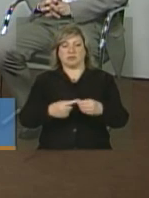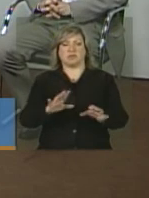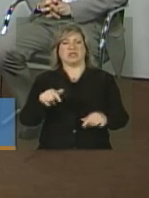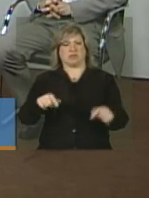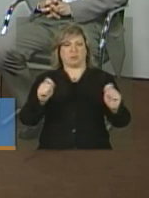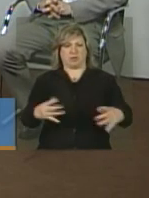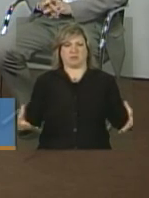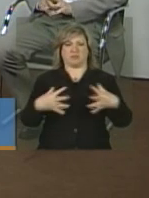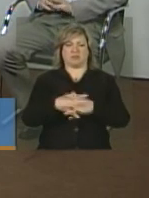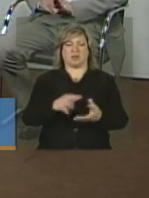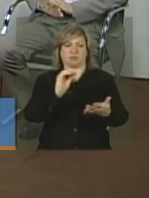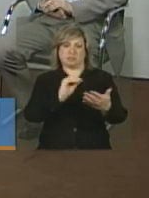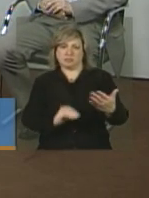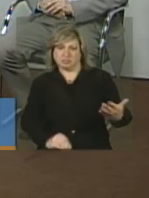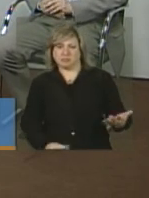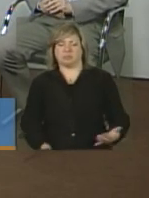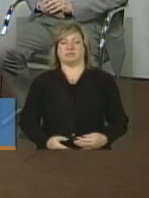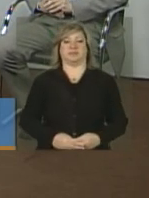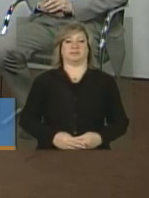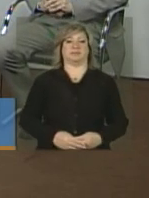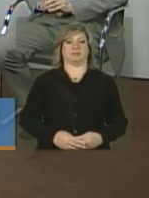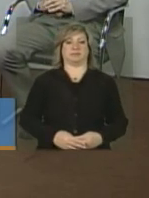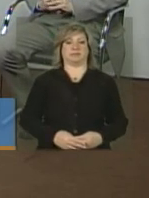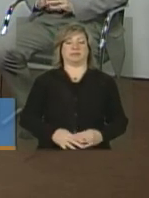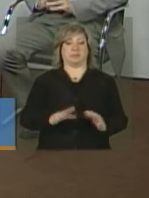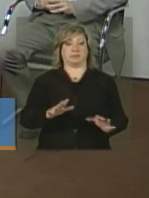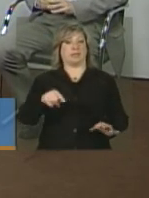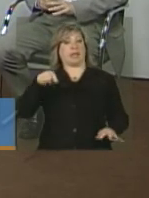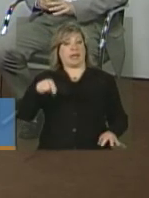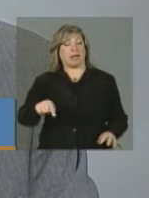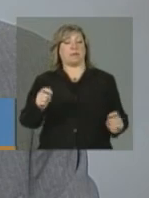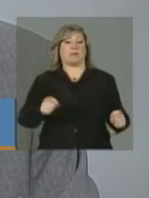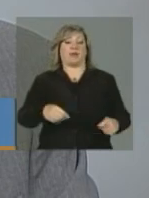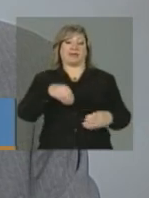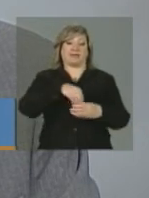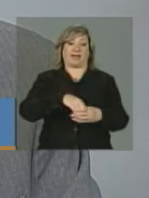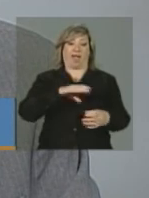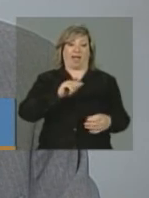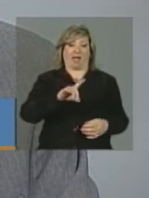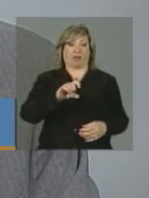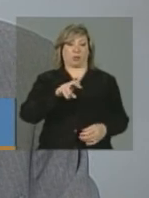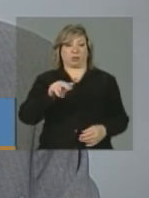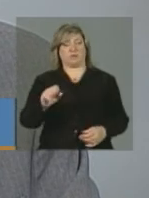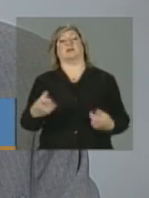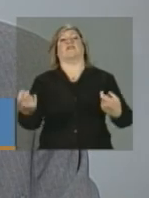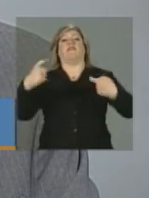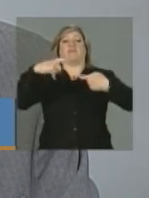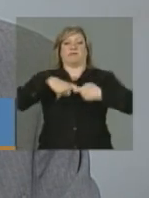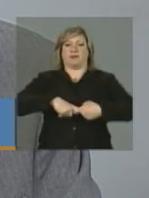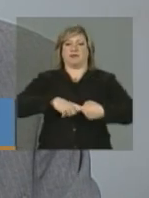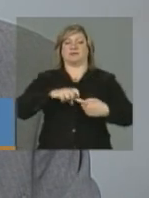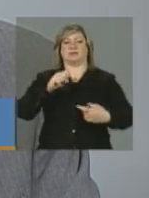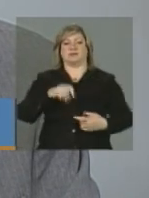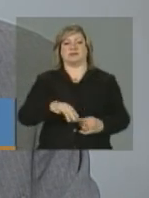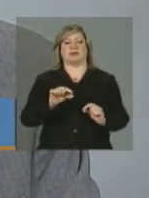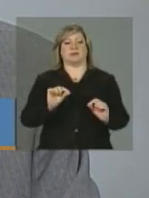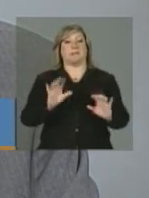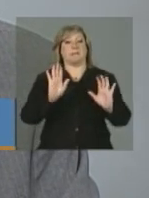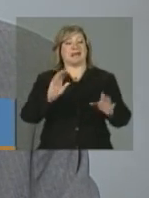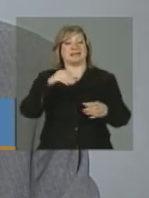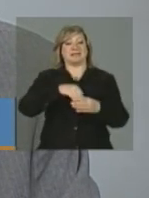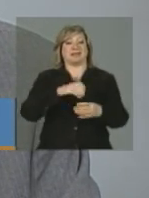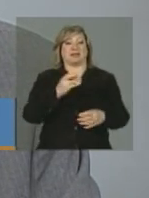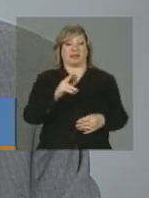problema para o preenchimento? Na realidade, sim. Ele pode, no CadSuas, estar vinculado, sim, a mais de um CRAS